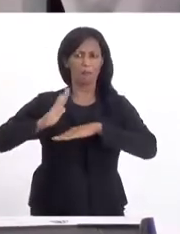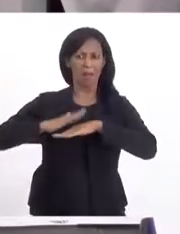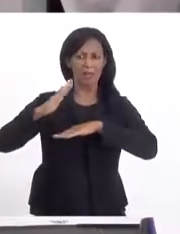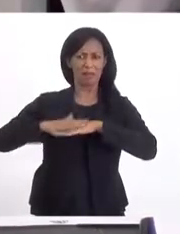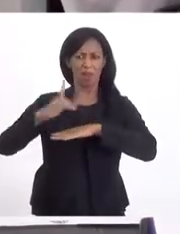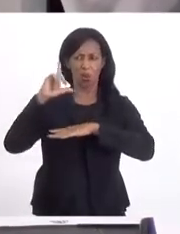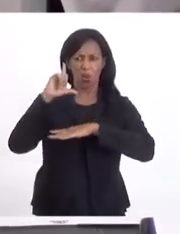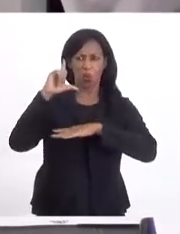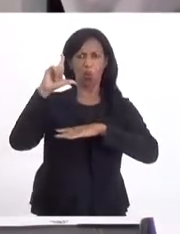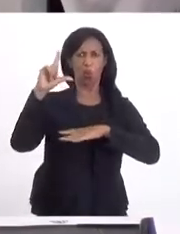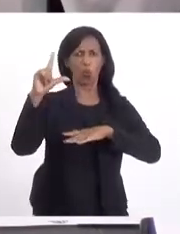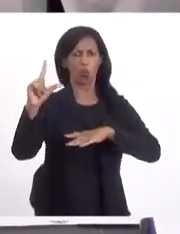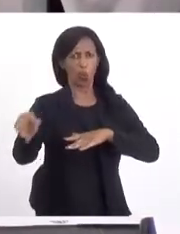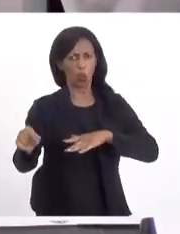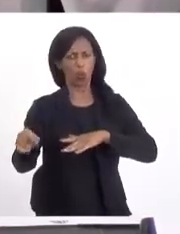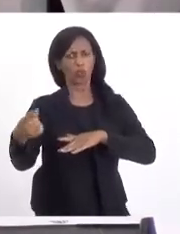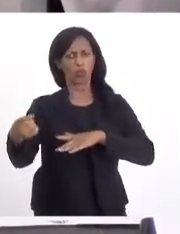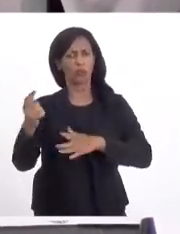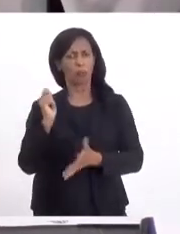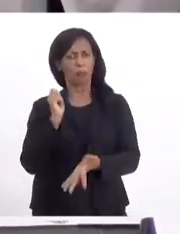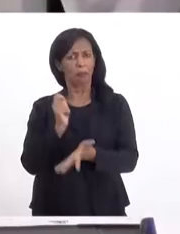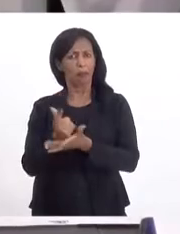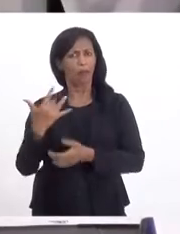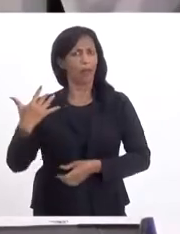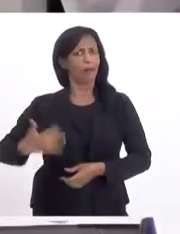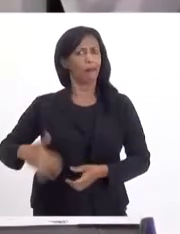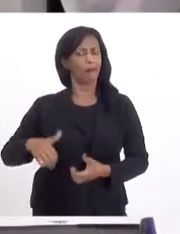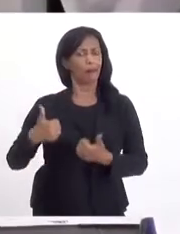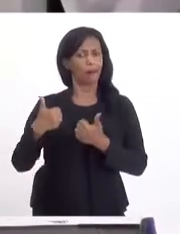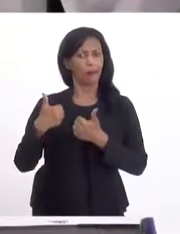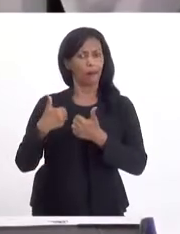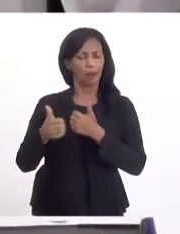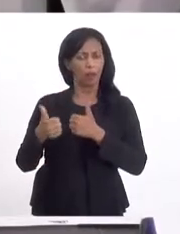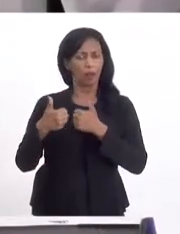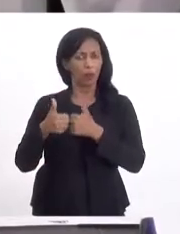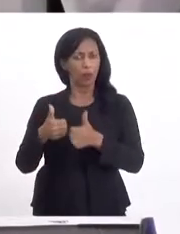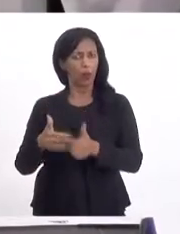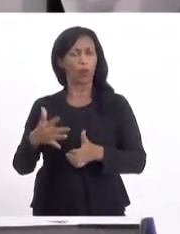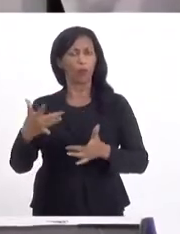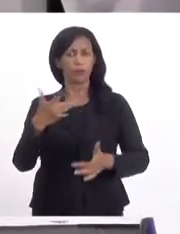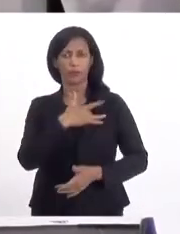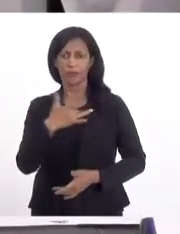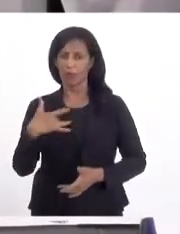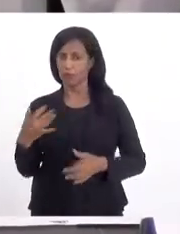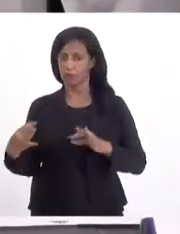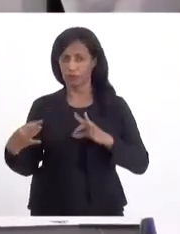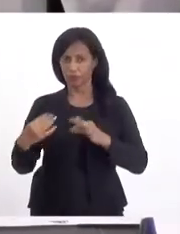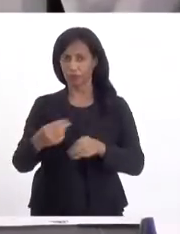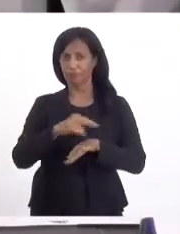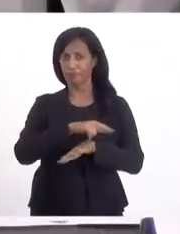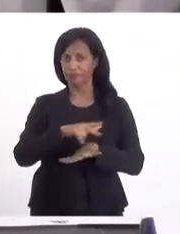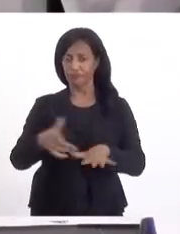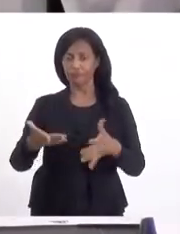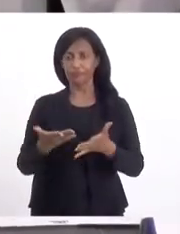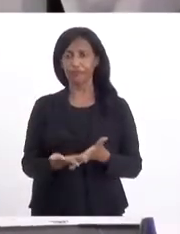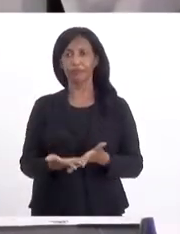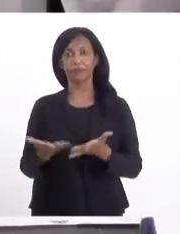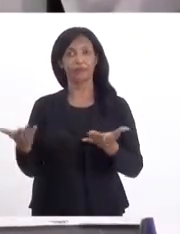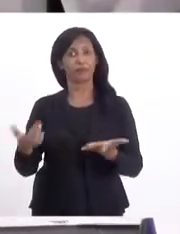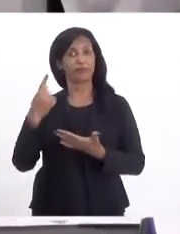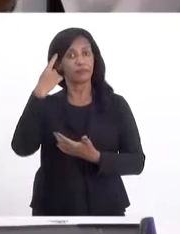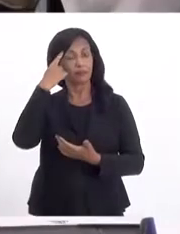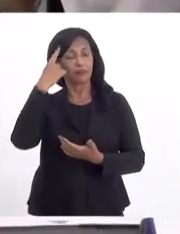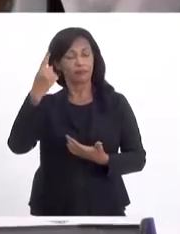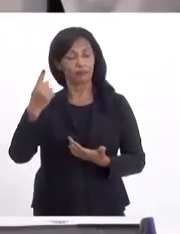longe para ter mais custo de transporte, custo de saúde, etc, etc. Então, a gente tem que... E aí a